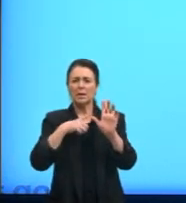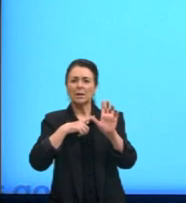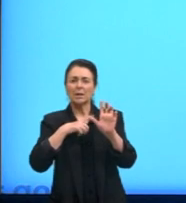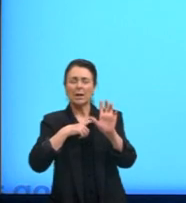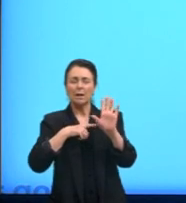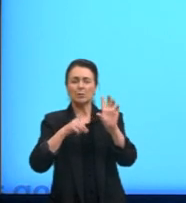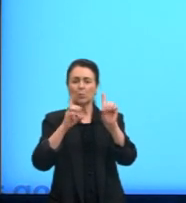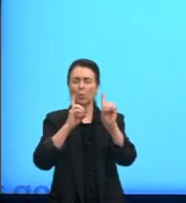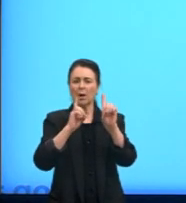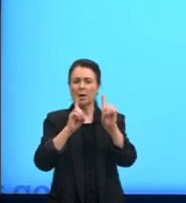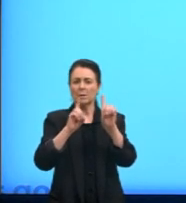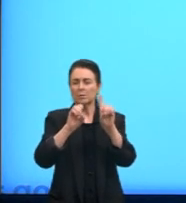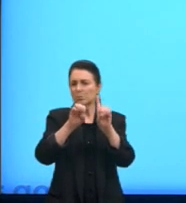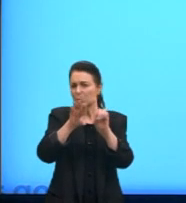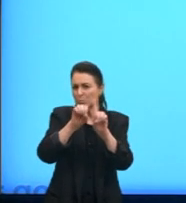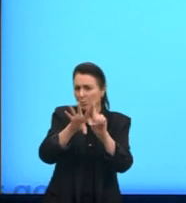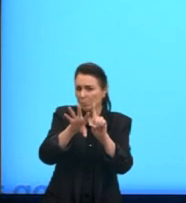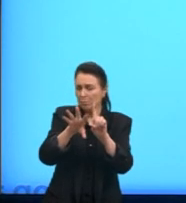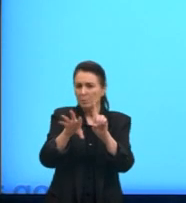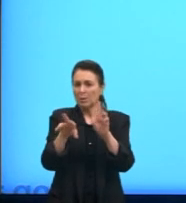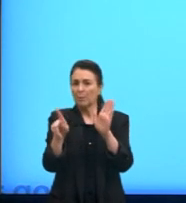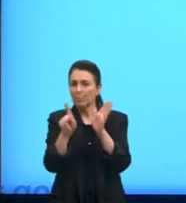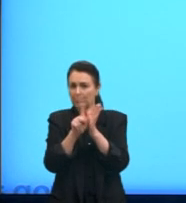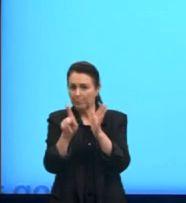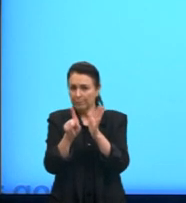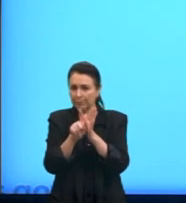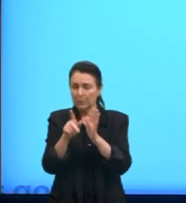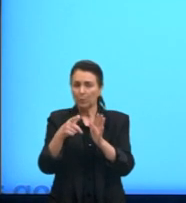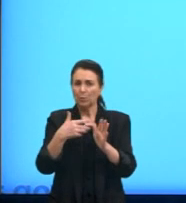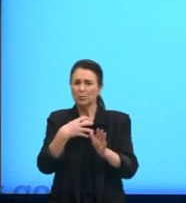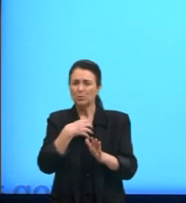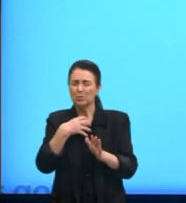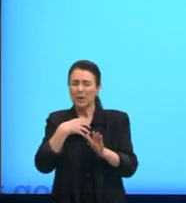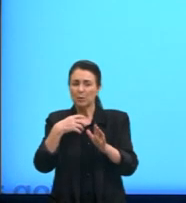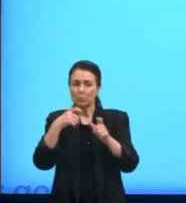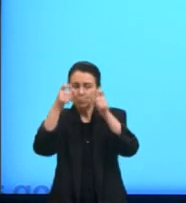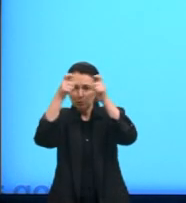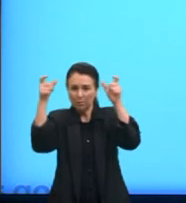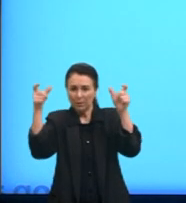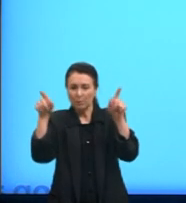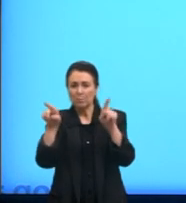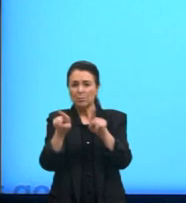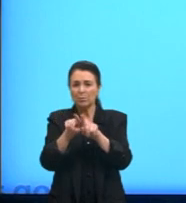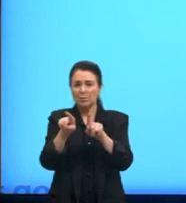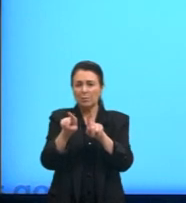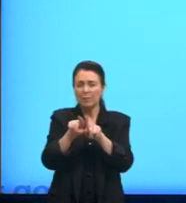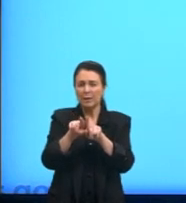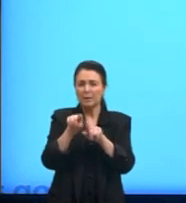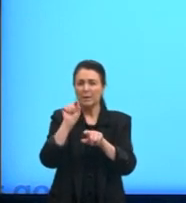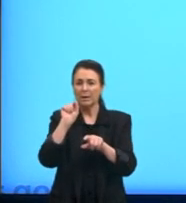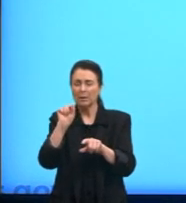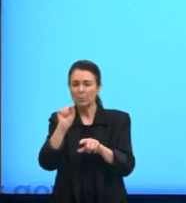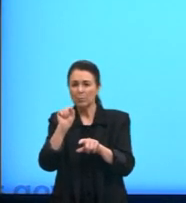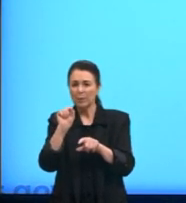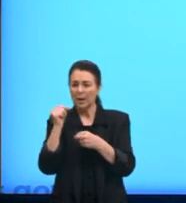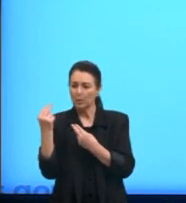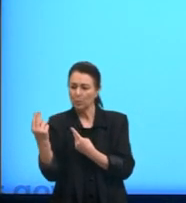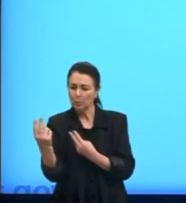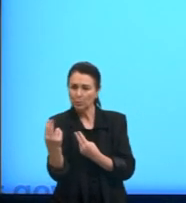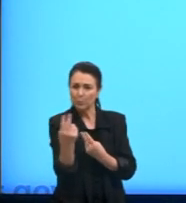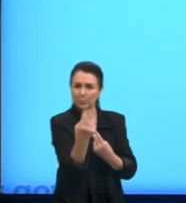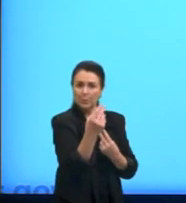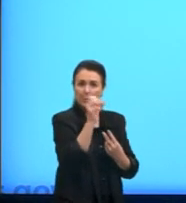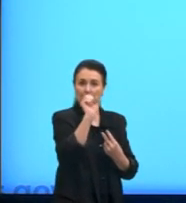fundamentações para os seus seguidores outra forma de conhecimento também a do senso comum II o senso comum é uma